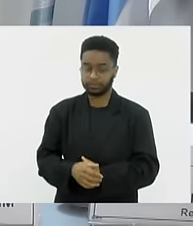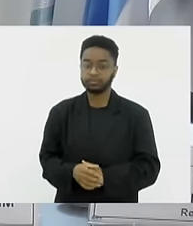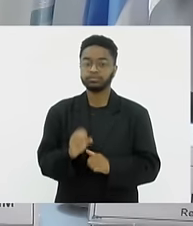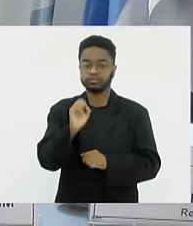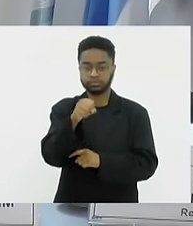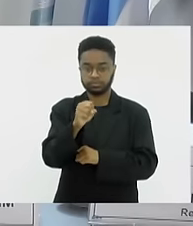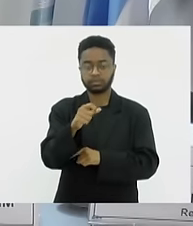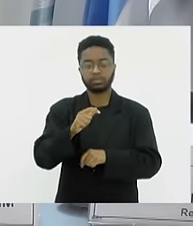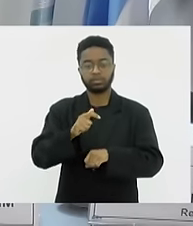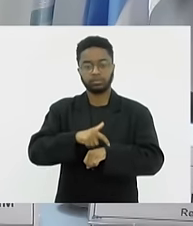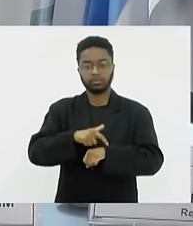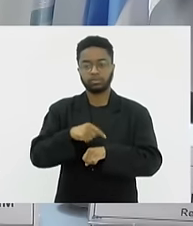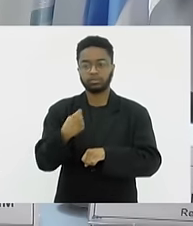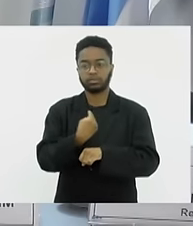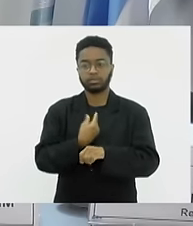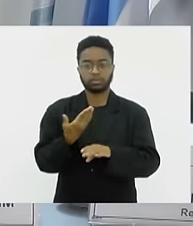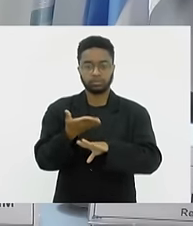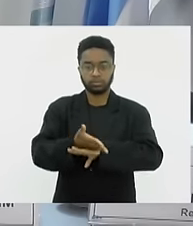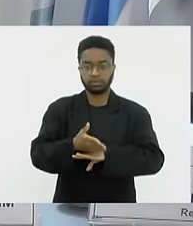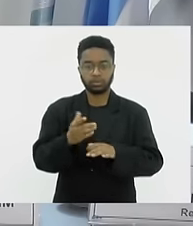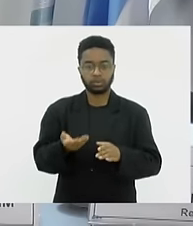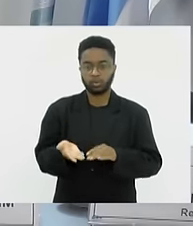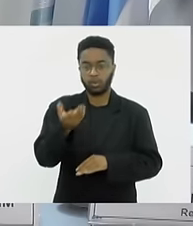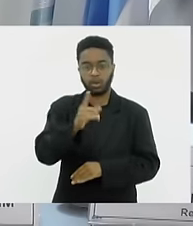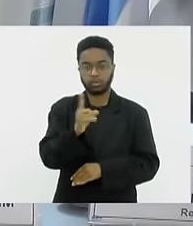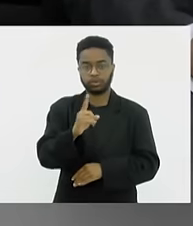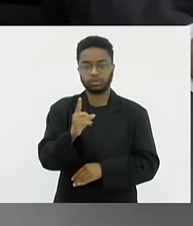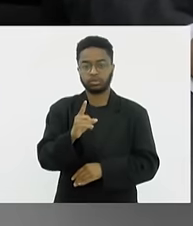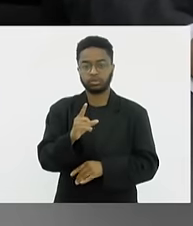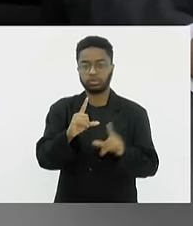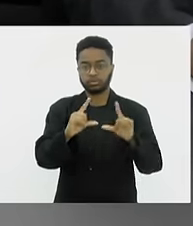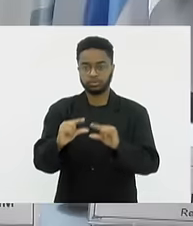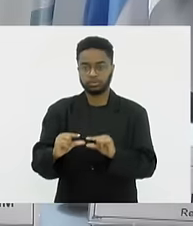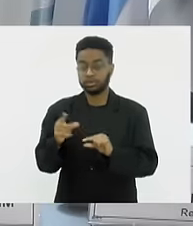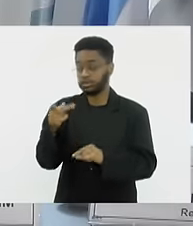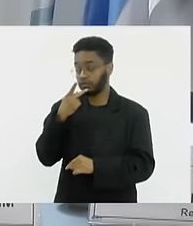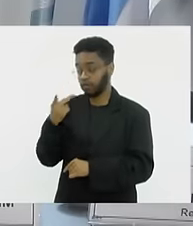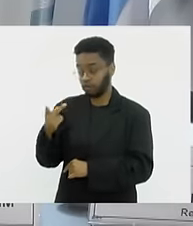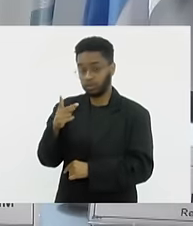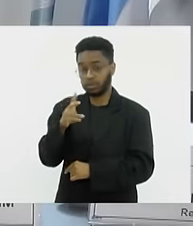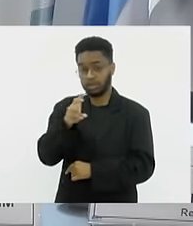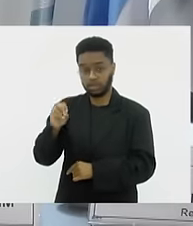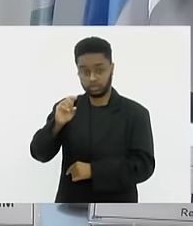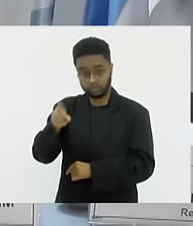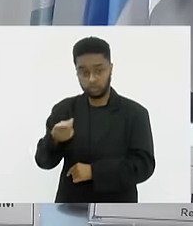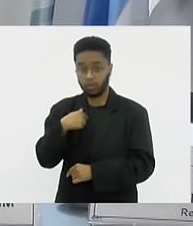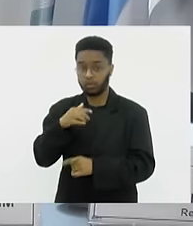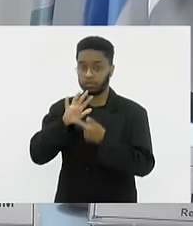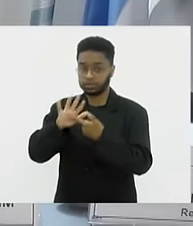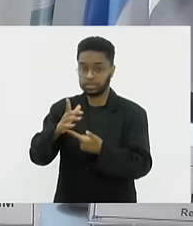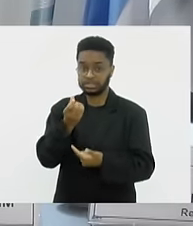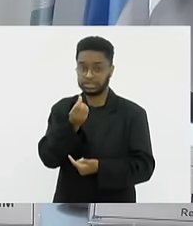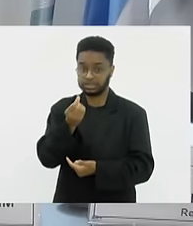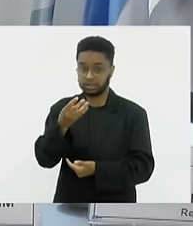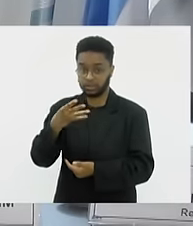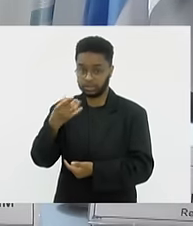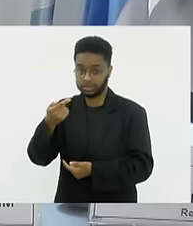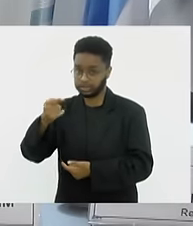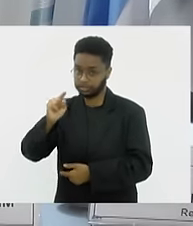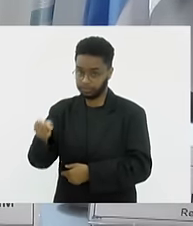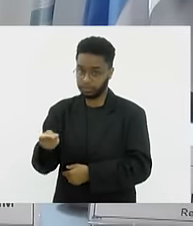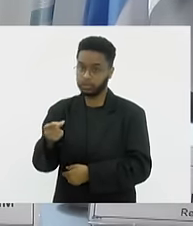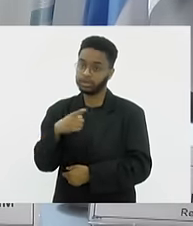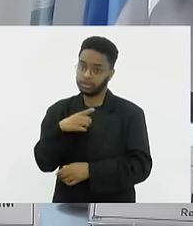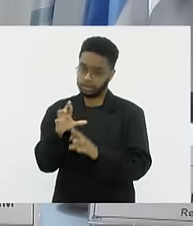nós não aumentamos e reduzimos o número de... Presidente, o senhor falou que o contrato era de 500 mil, estou lhe mostrando que não é de 500 mil, é de 647 mil, que